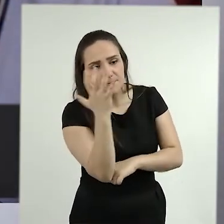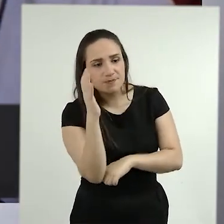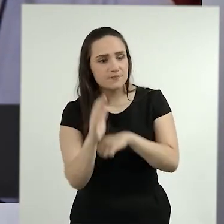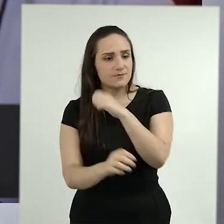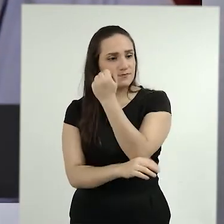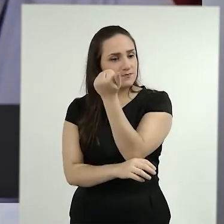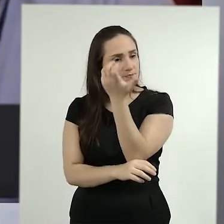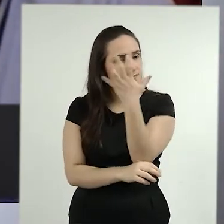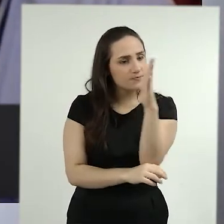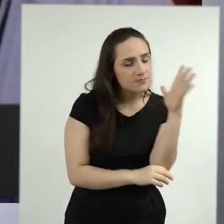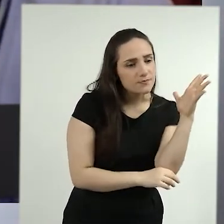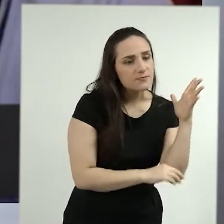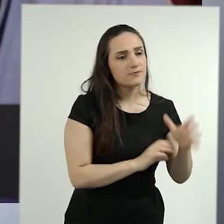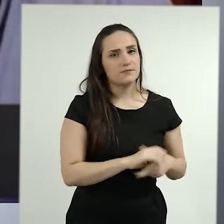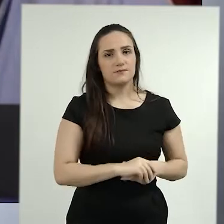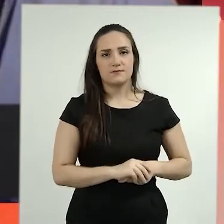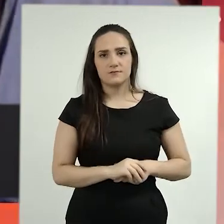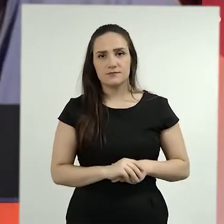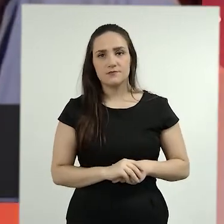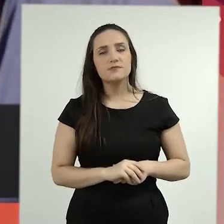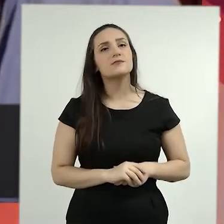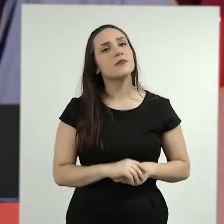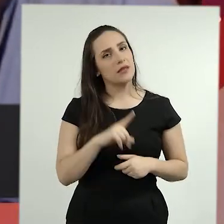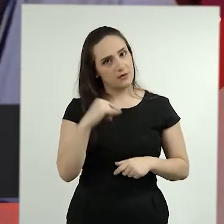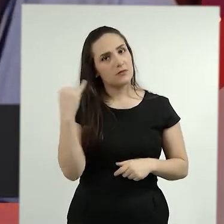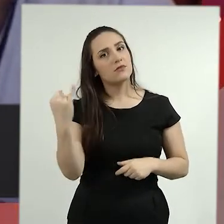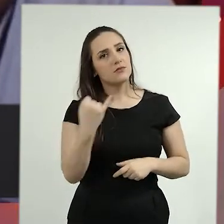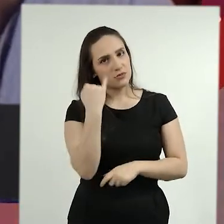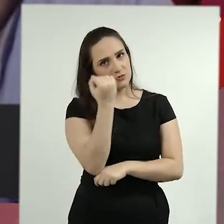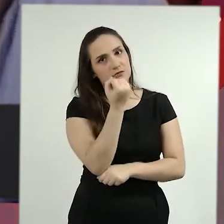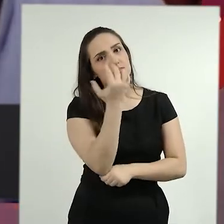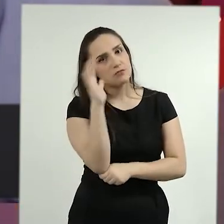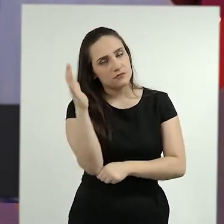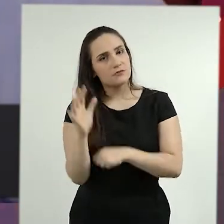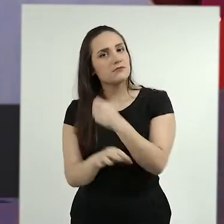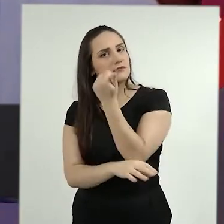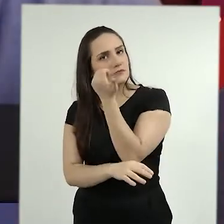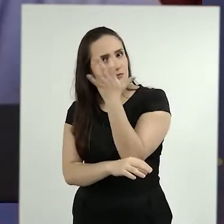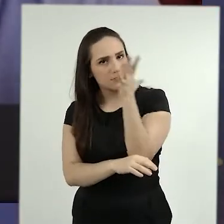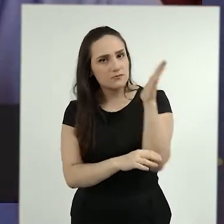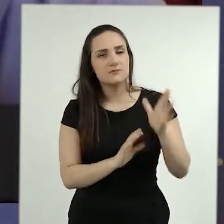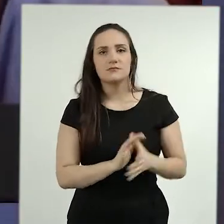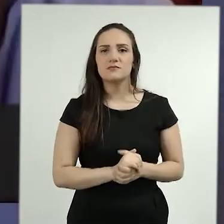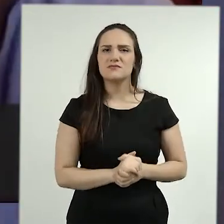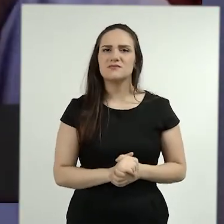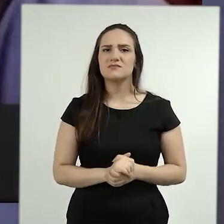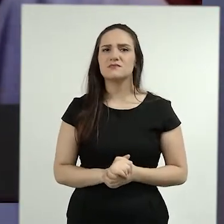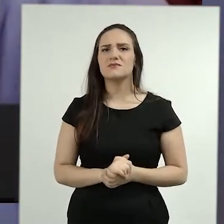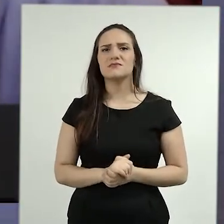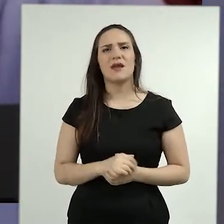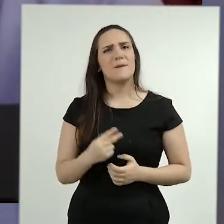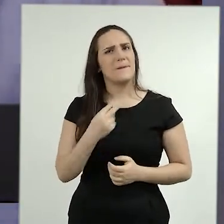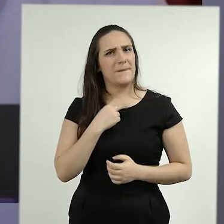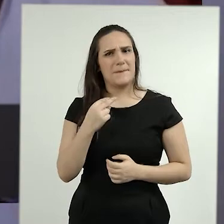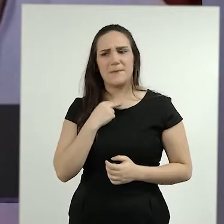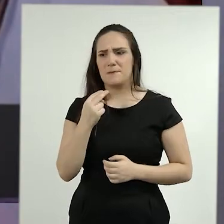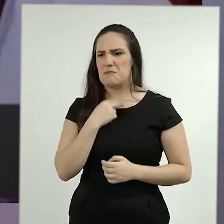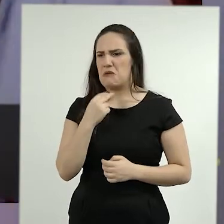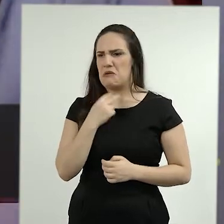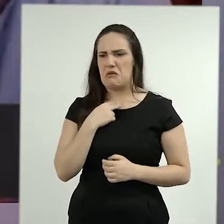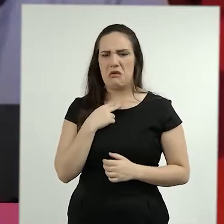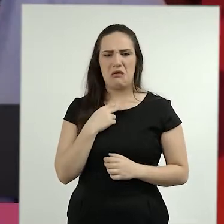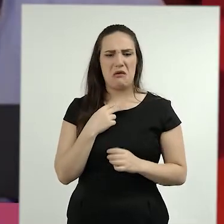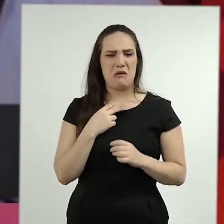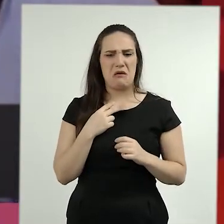ambiente. A gente percebe que as pessoas sabem a importância do meio ambiente, por mais que sejam pecuaristas ou não. Porque eu sempre falei, não pode ter essa